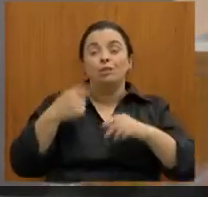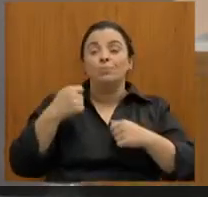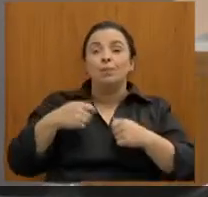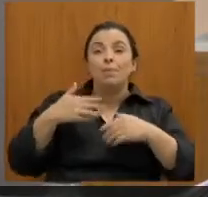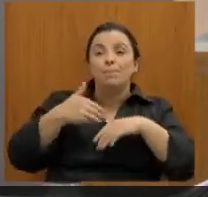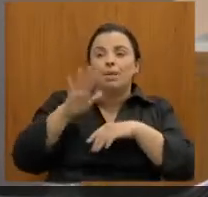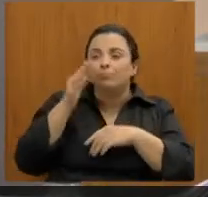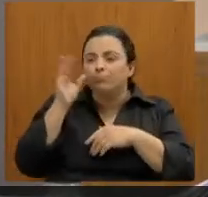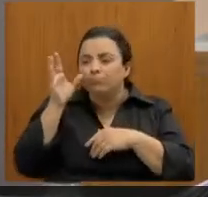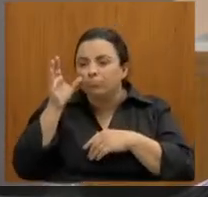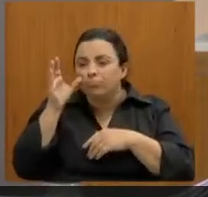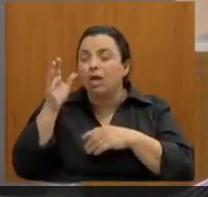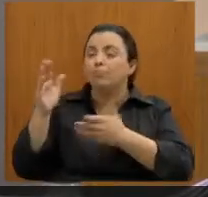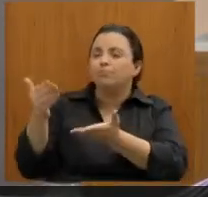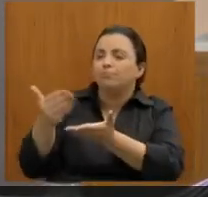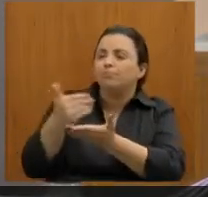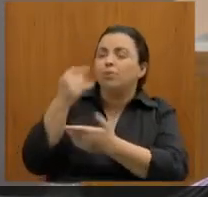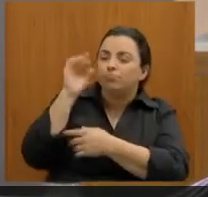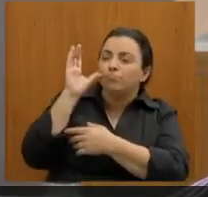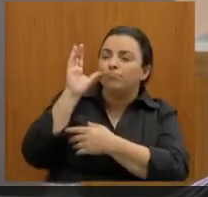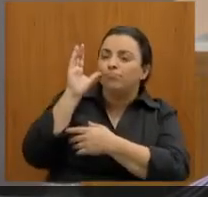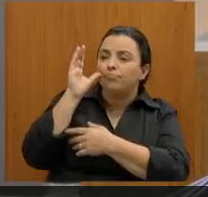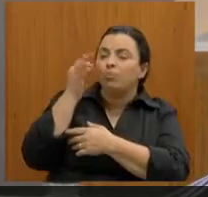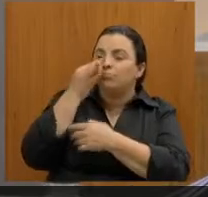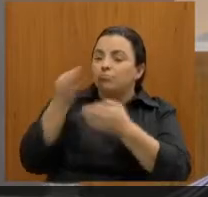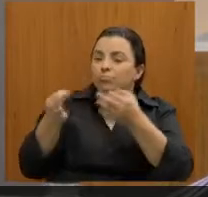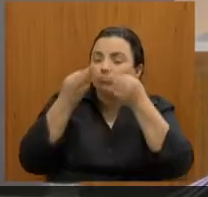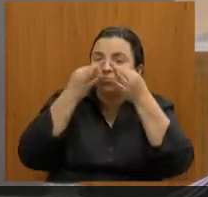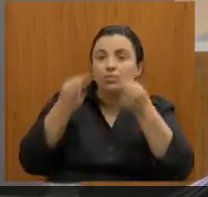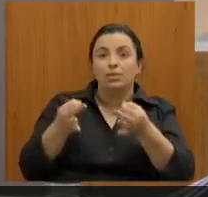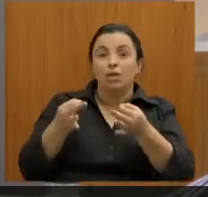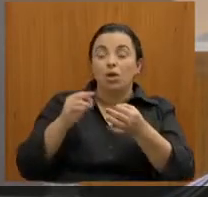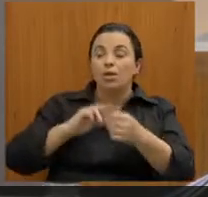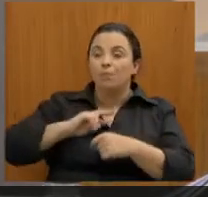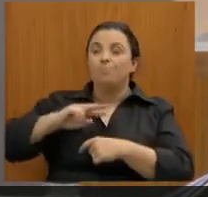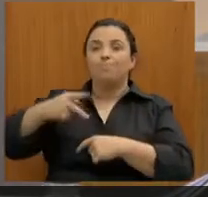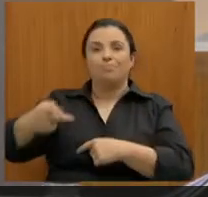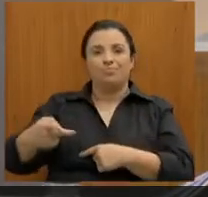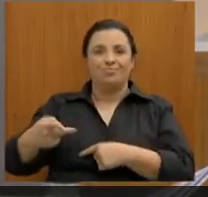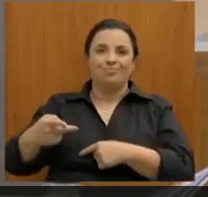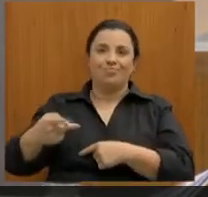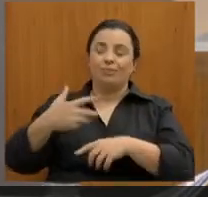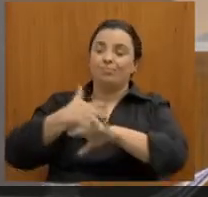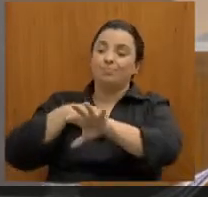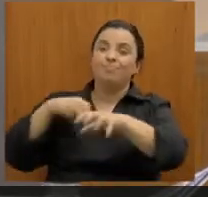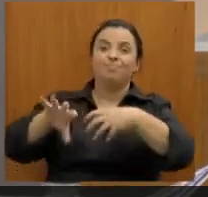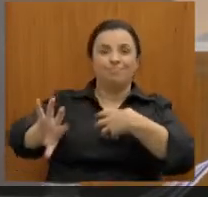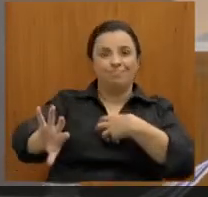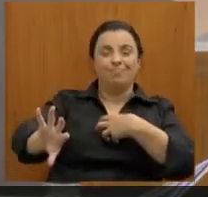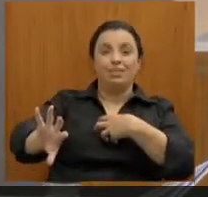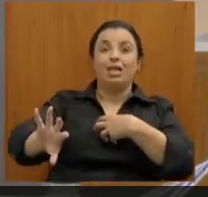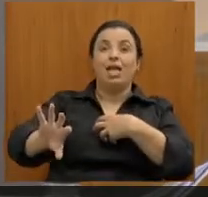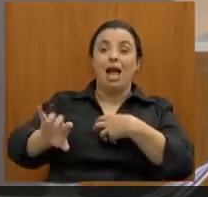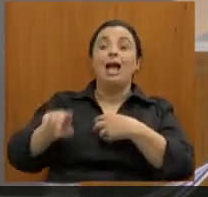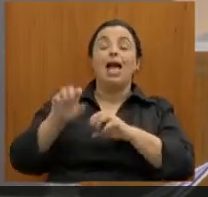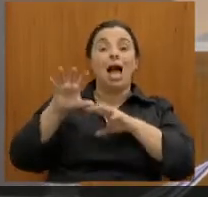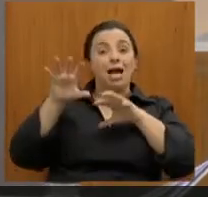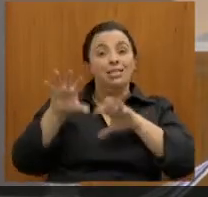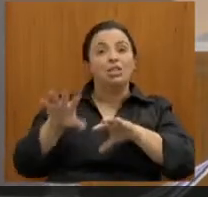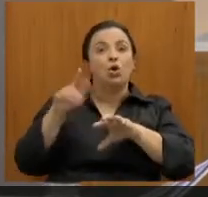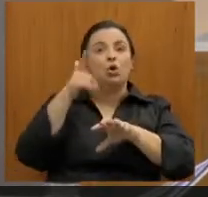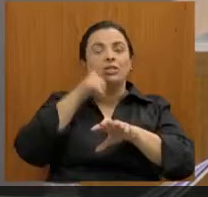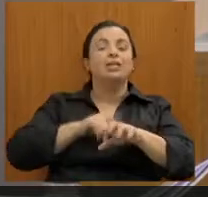posicionavam no lugar da outra pessoa que está nos contando a história porque eu acho que só assim a gente vai ter grandes mudanças